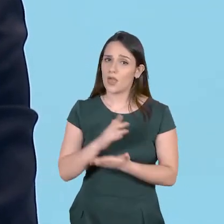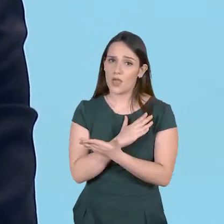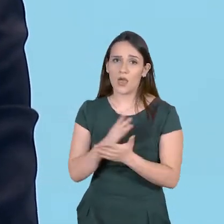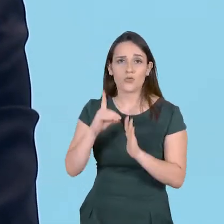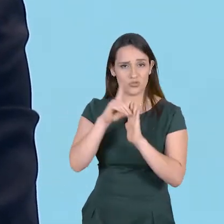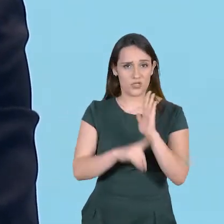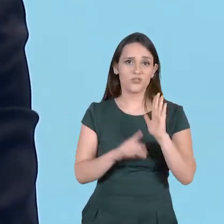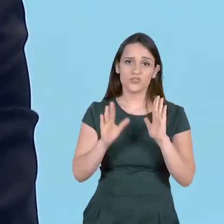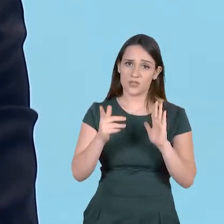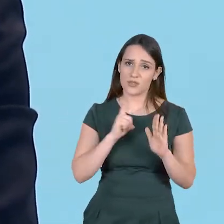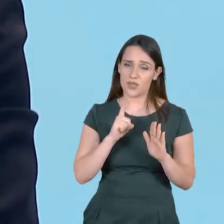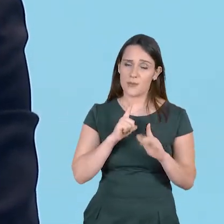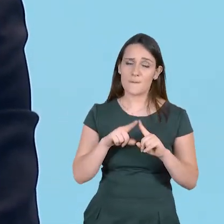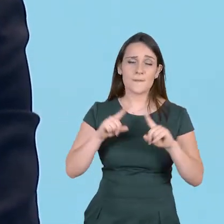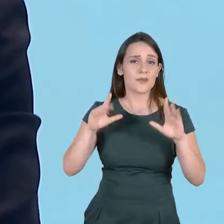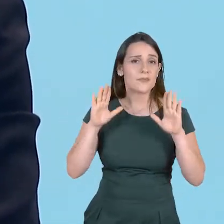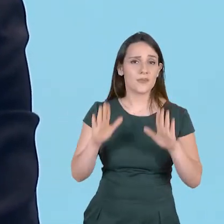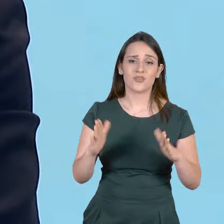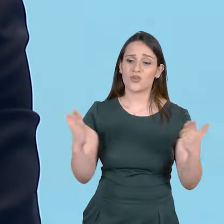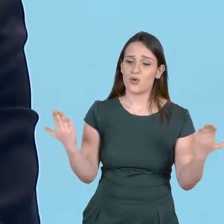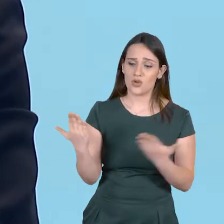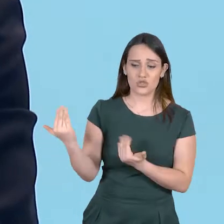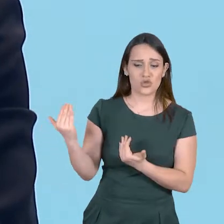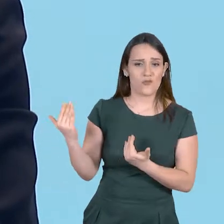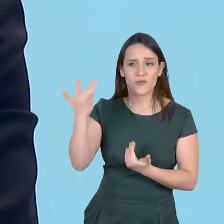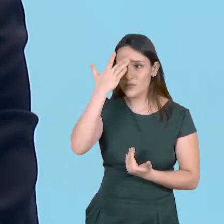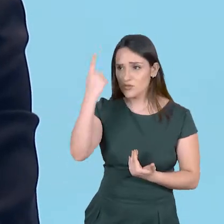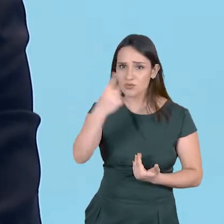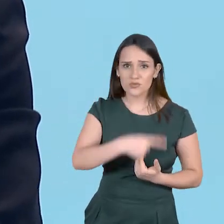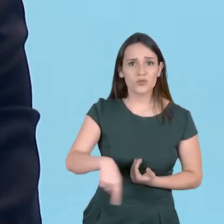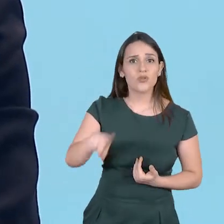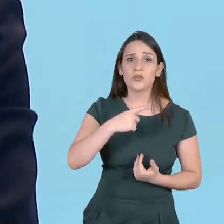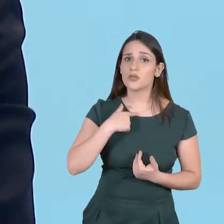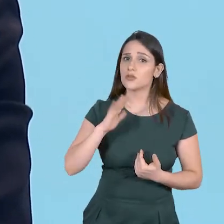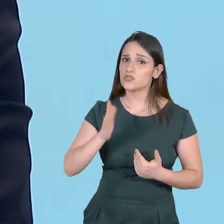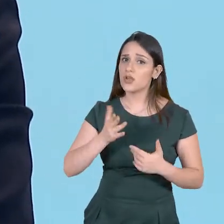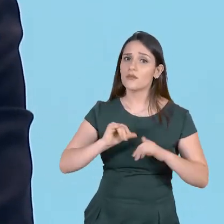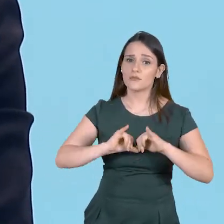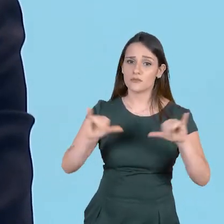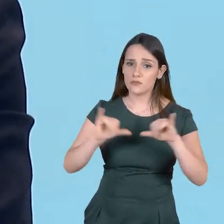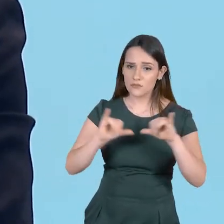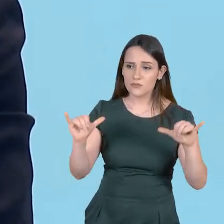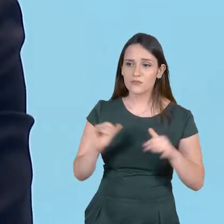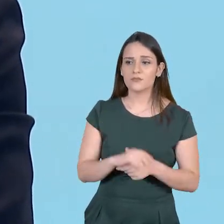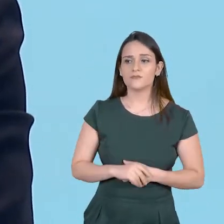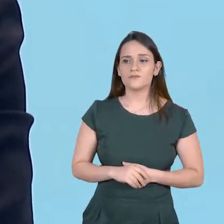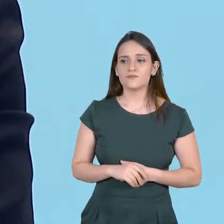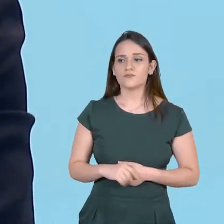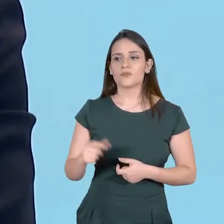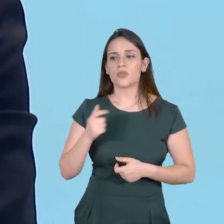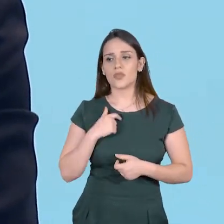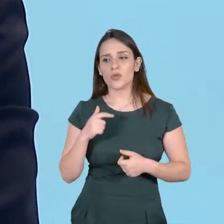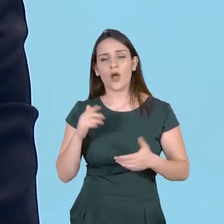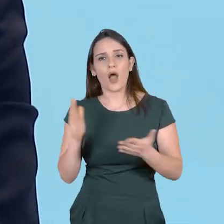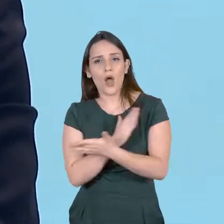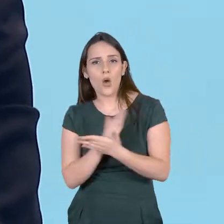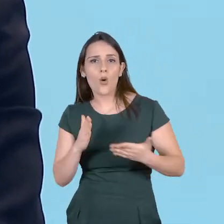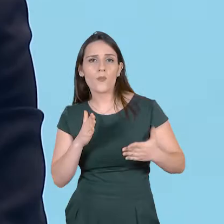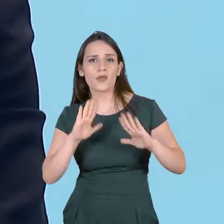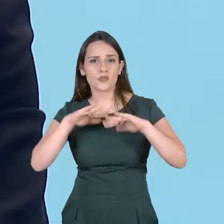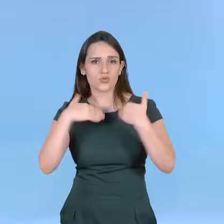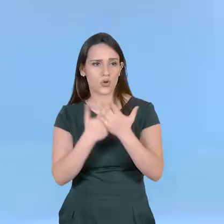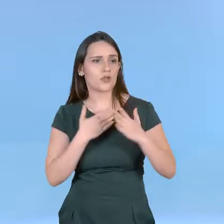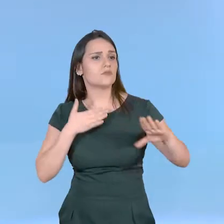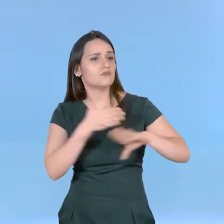né? Mas a juventude, e eu tenho dito isso, fui até fazendo palestras em algumas escolas, né? E eu